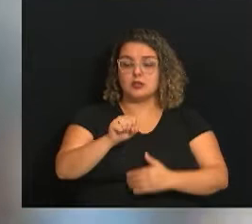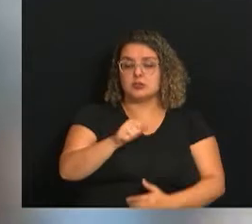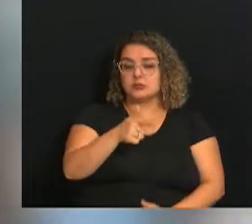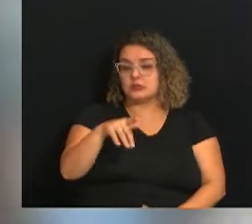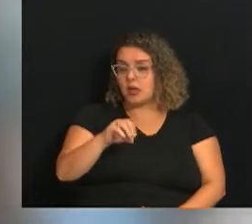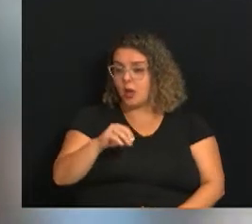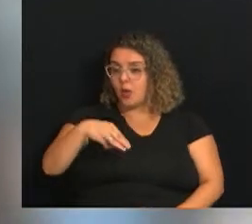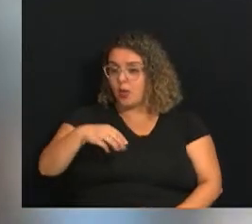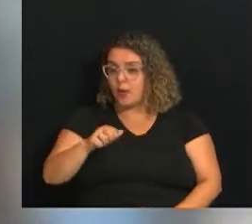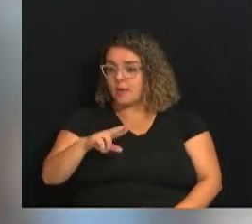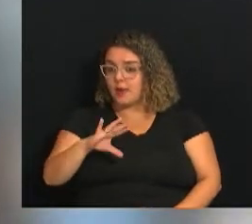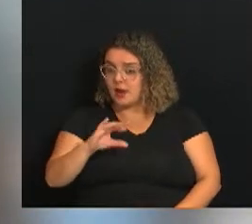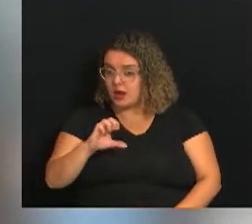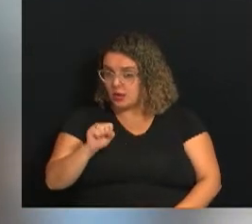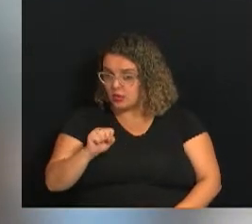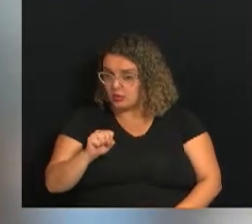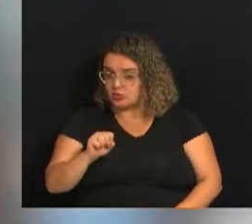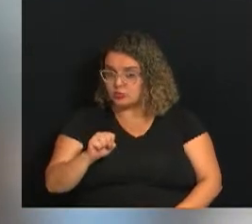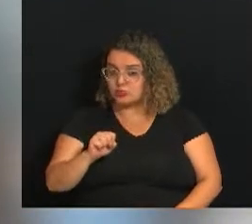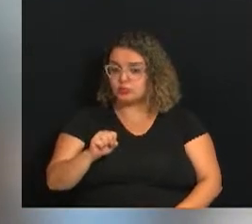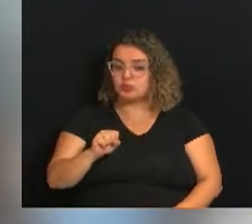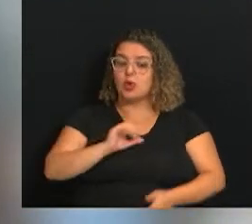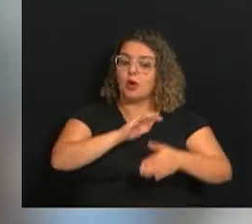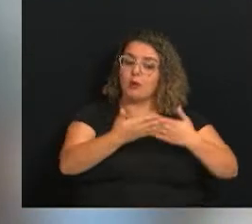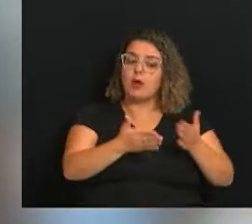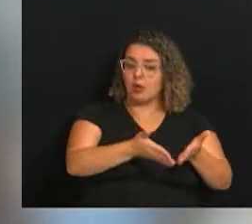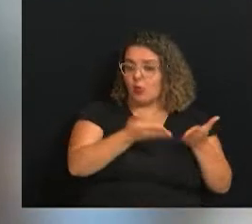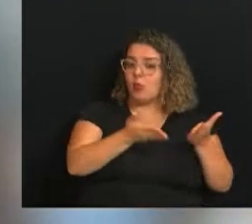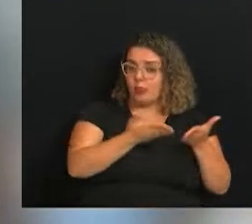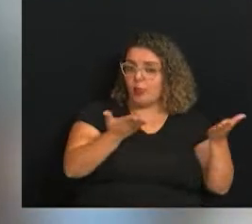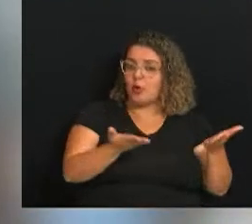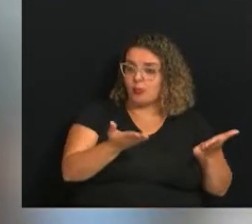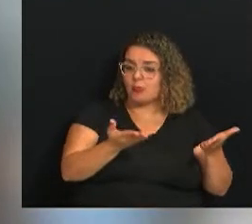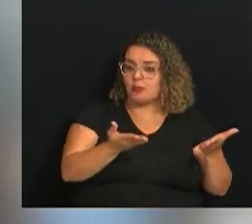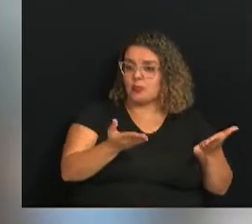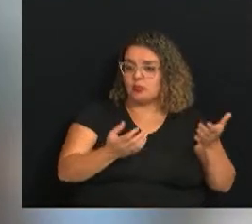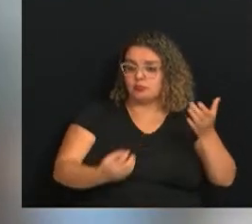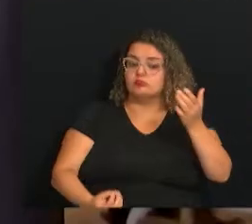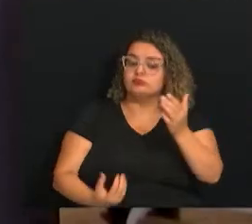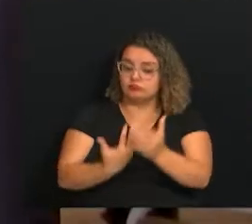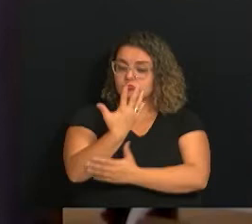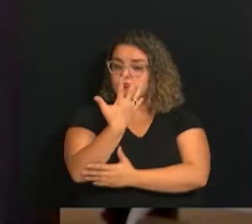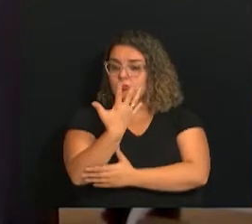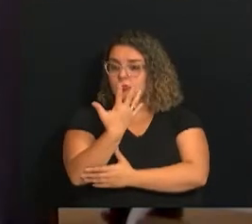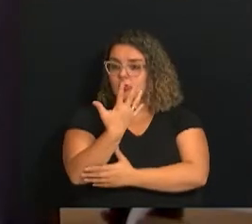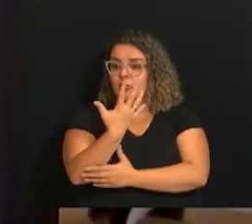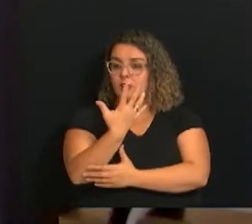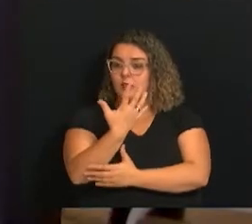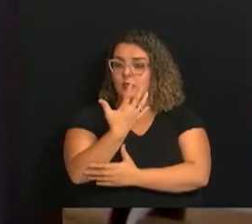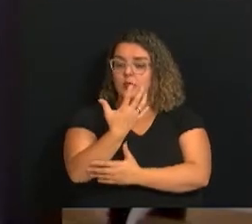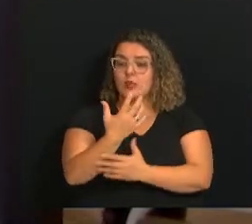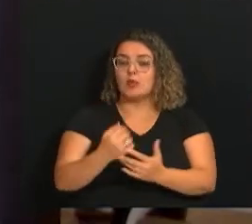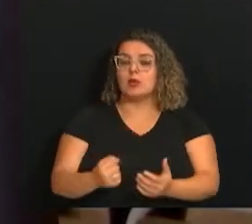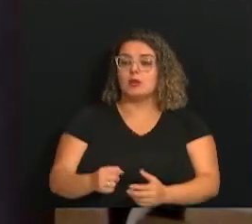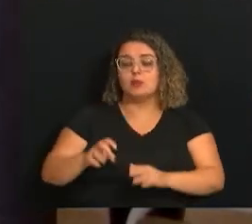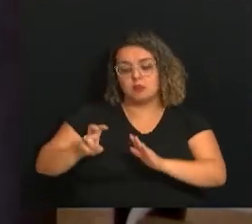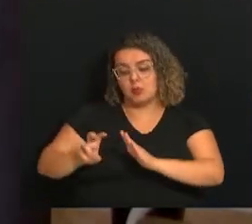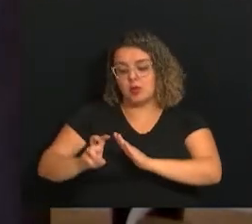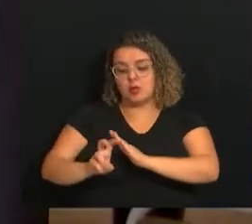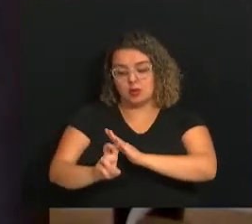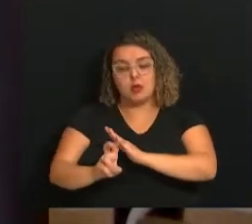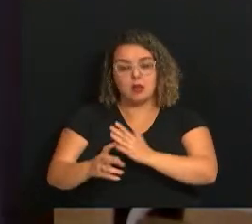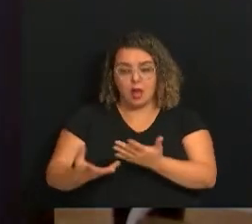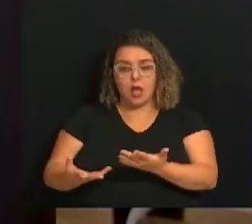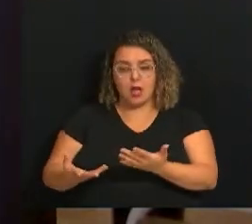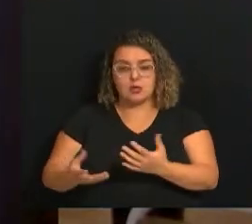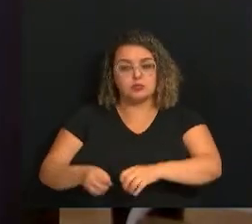pobres que a gente tem aqui em Campinas, e que esses fundadores criaram uma creche para educar